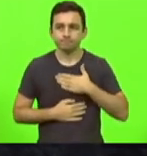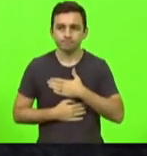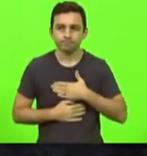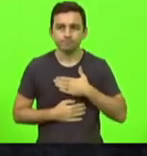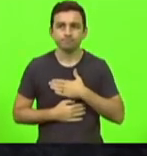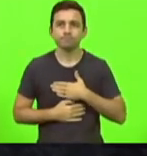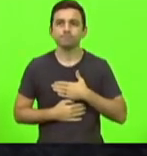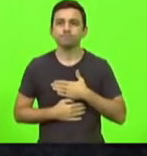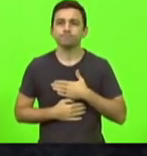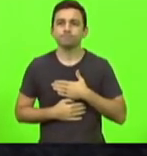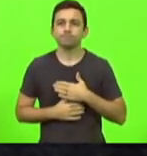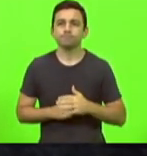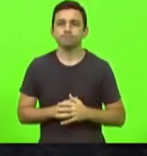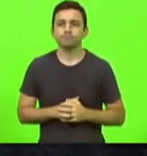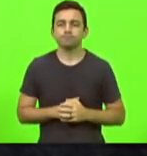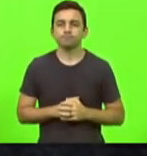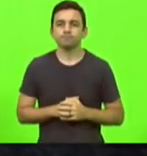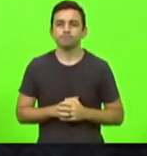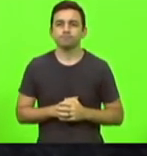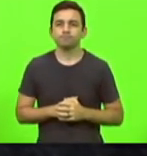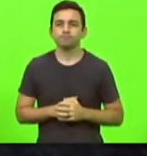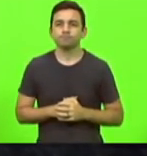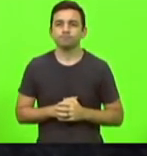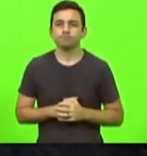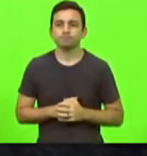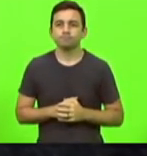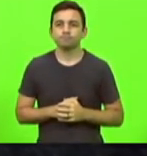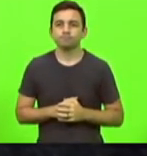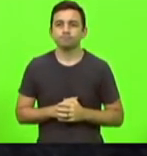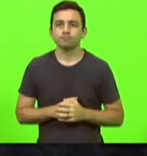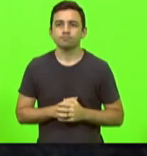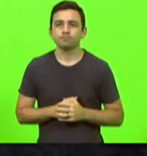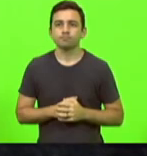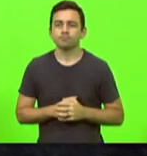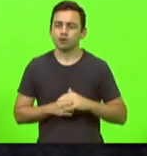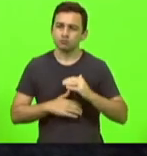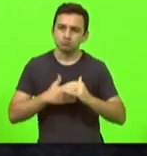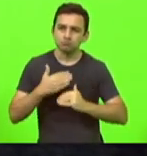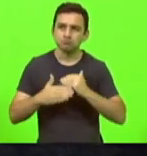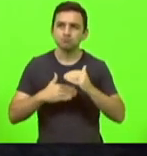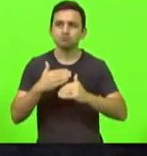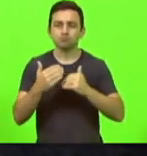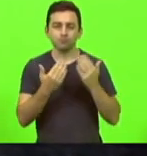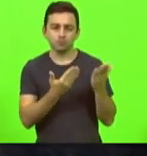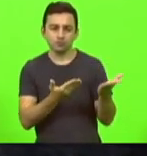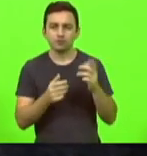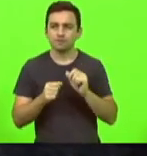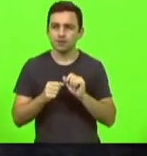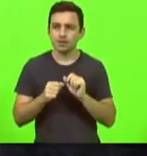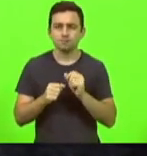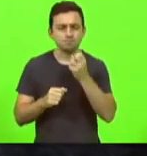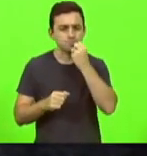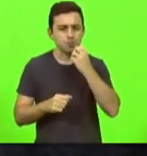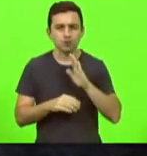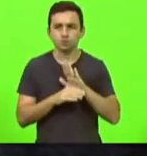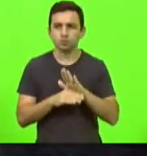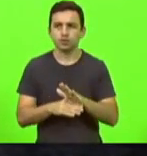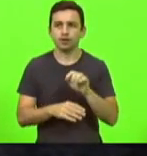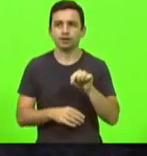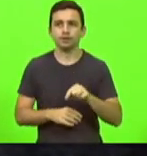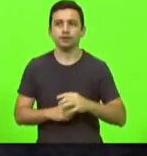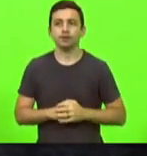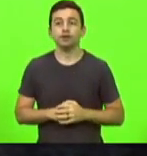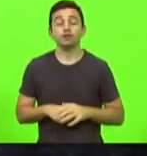essas dessas desses avanços que vossa excelência FS novamente em